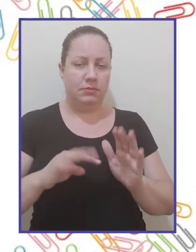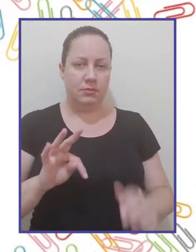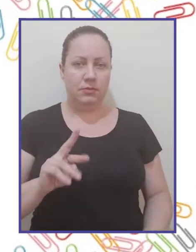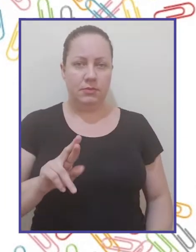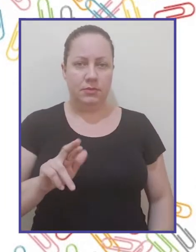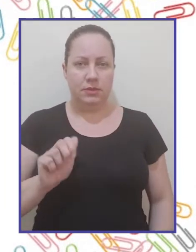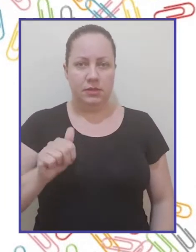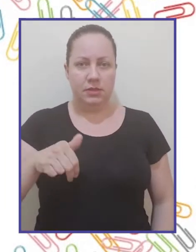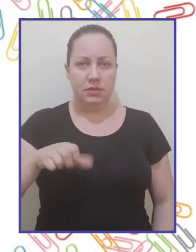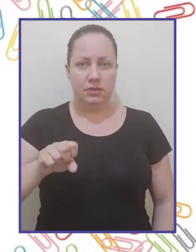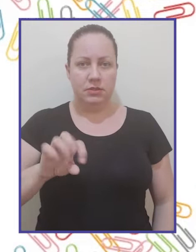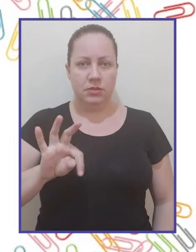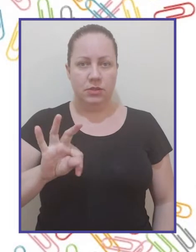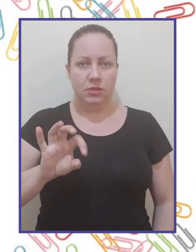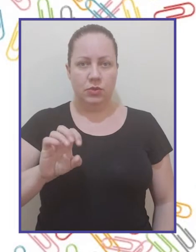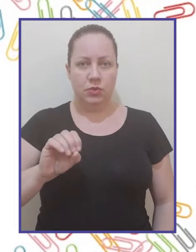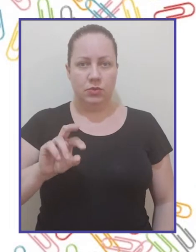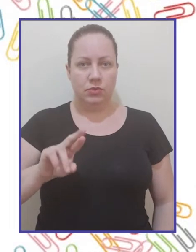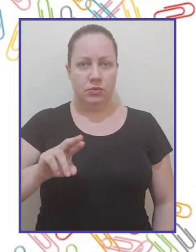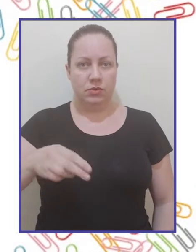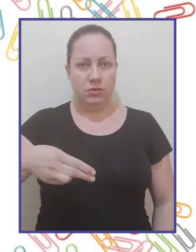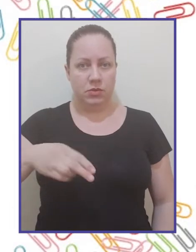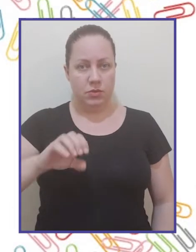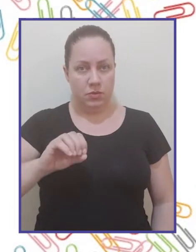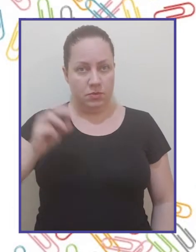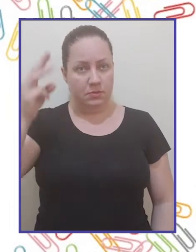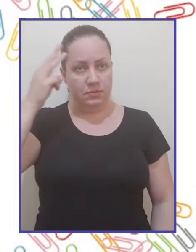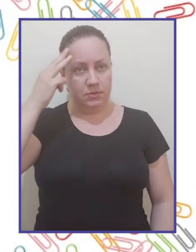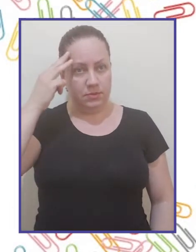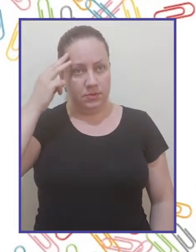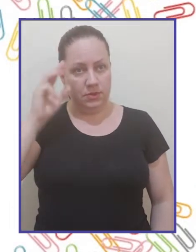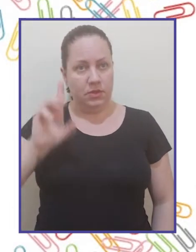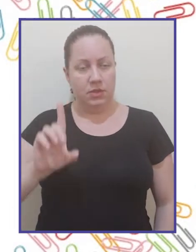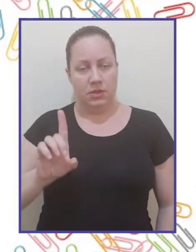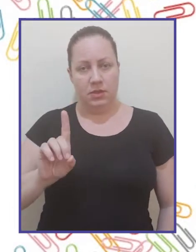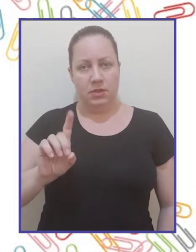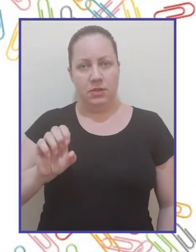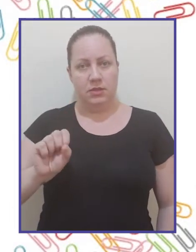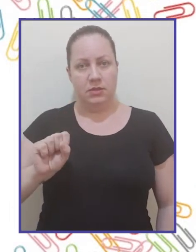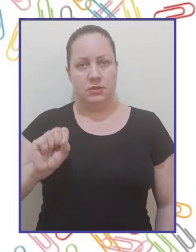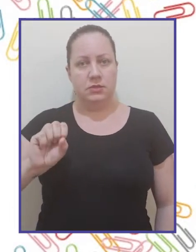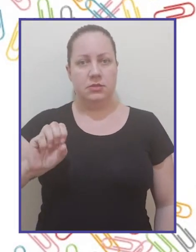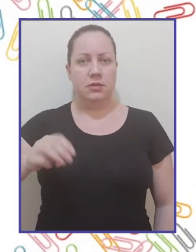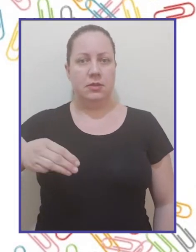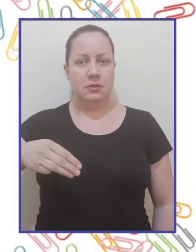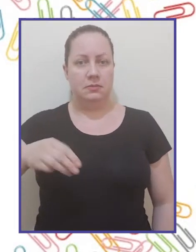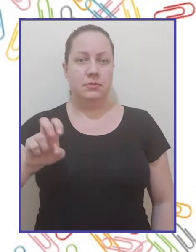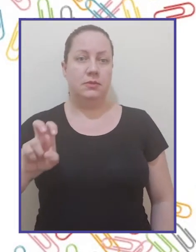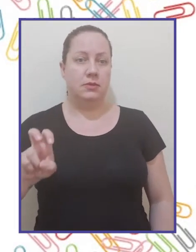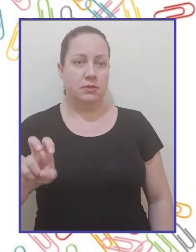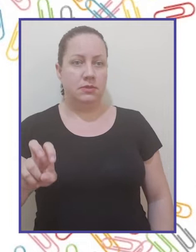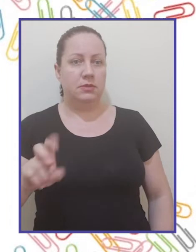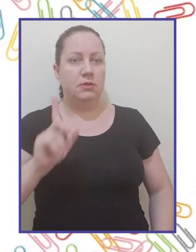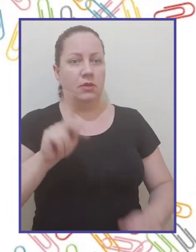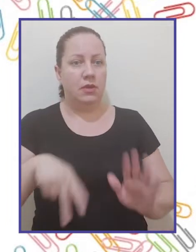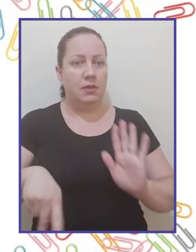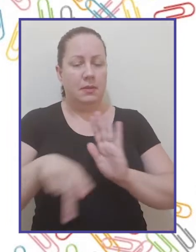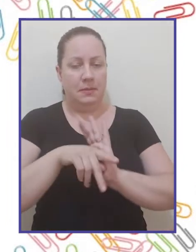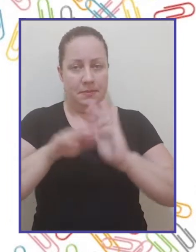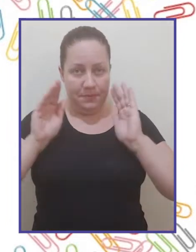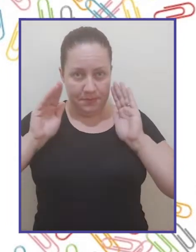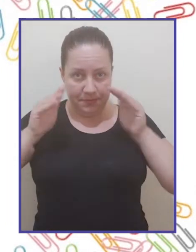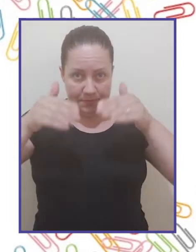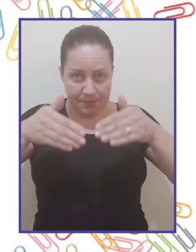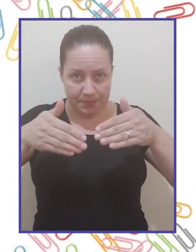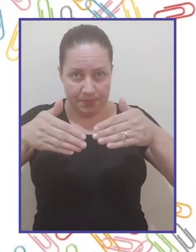Transtornos Mentais, em sua 5ª edição, o DSM-5, como o transtorno do espectro do